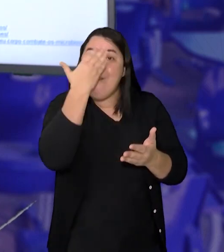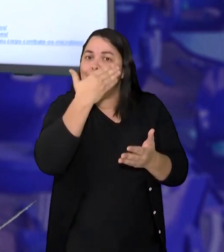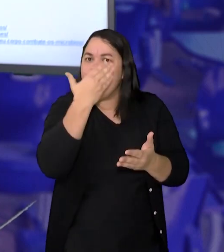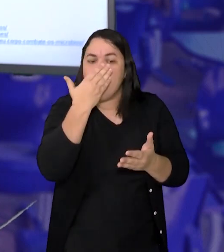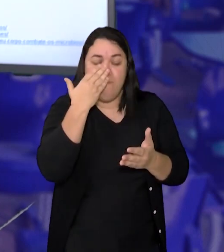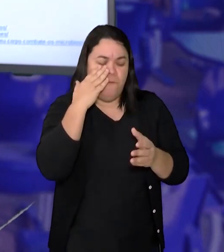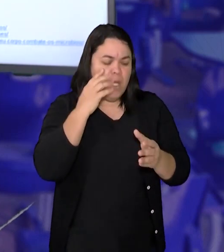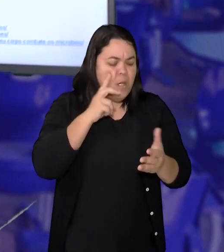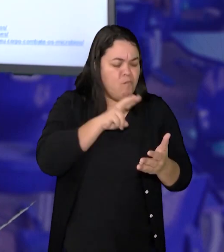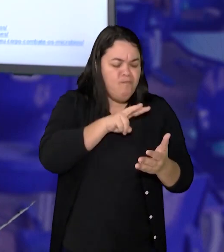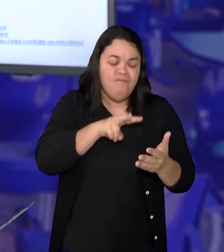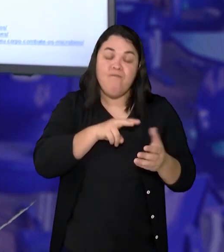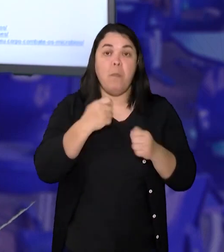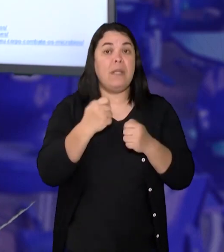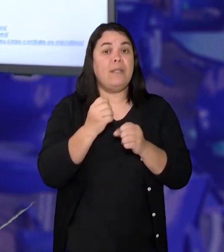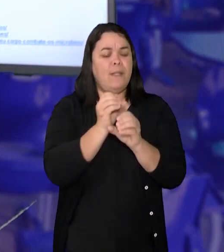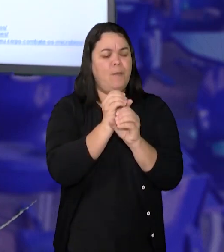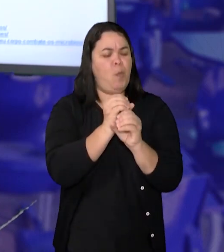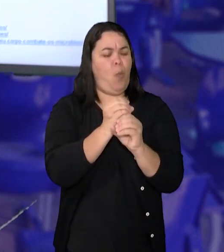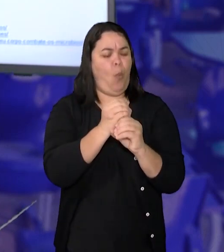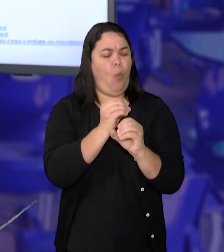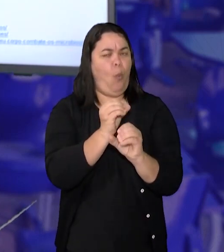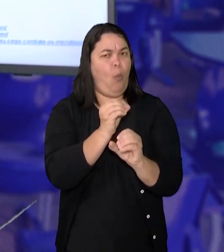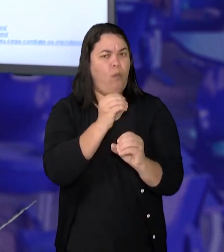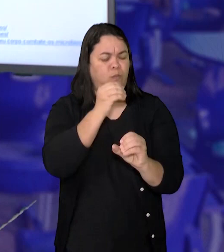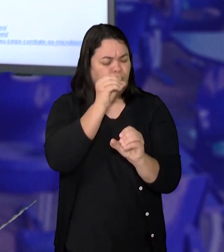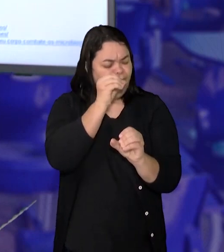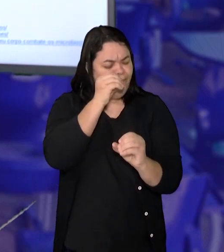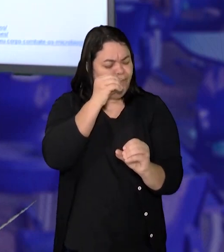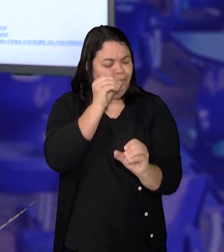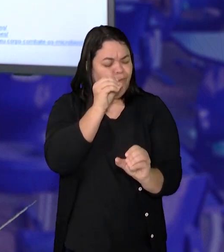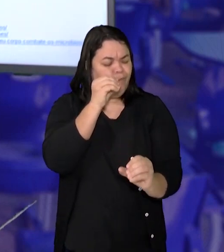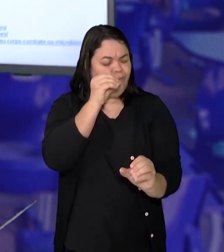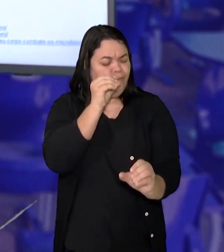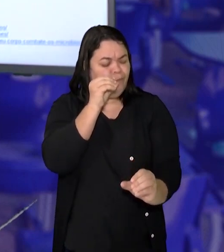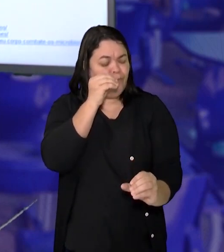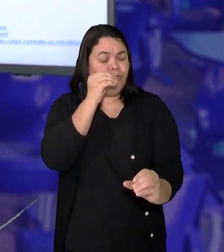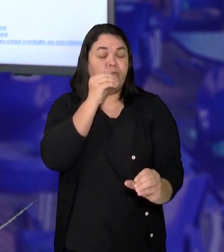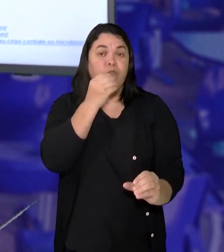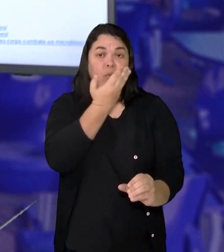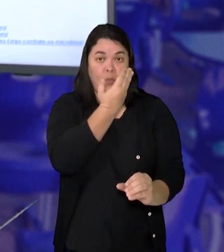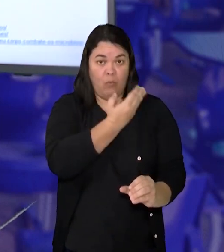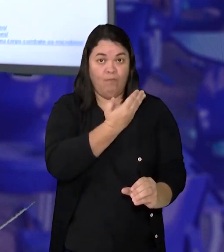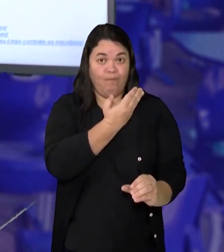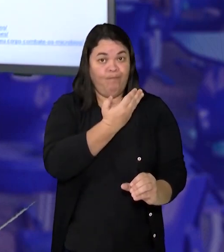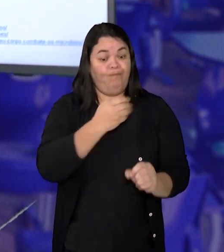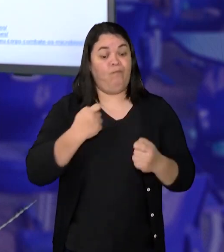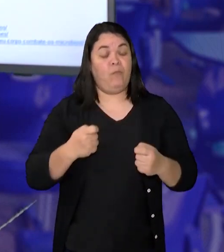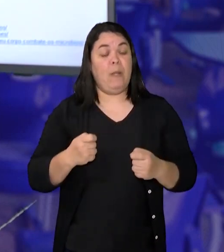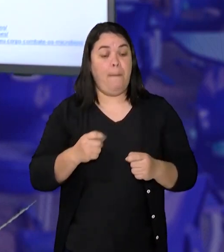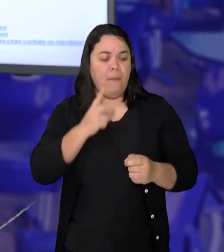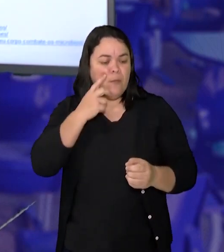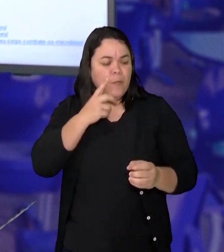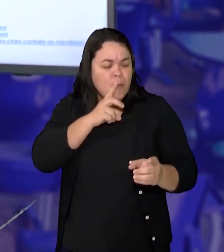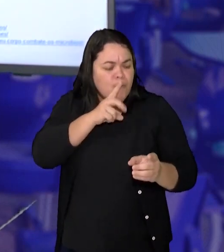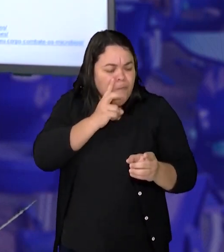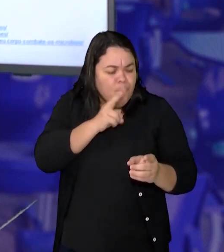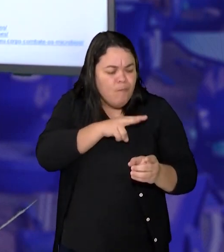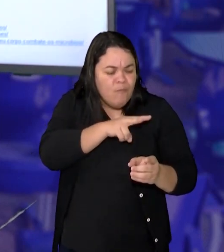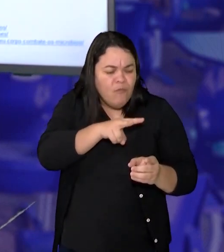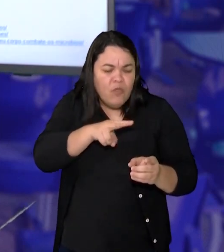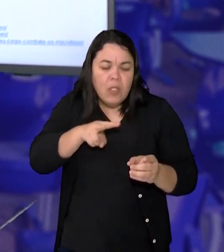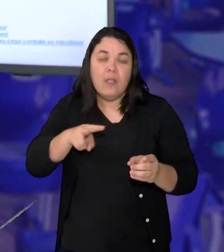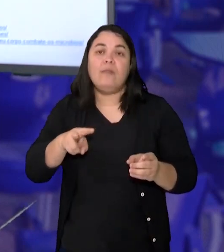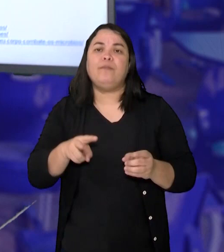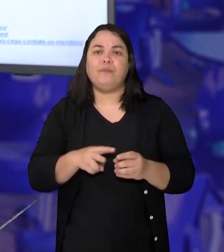não consigo ver a olho nu. Eu preciso de uma máquina que o ser humano construiu, chamada de microscópio, que eu creio que vocês já